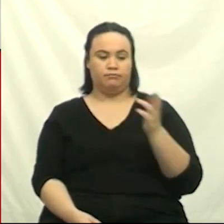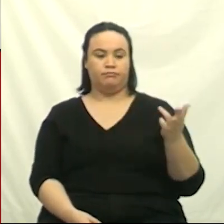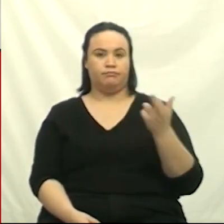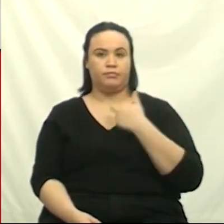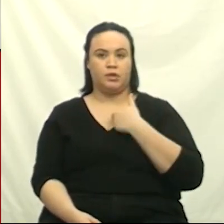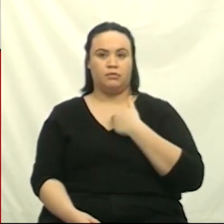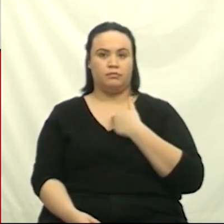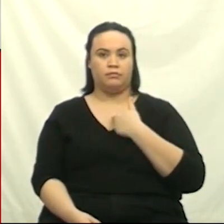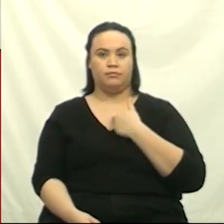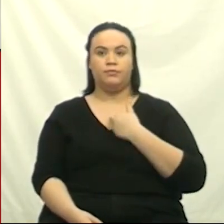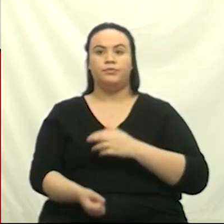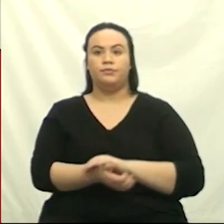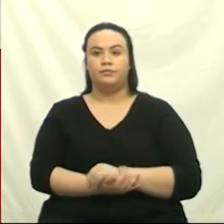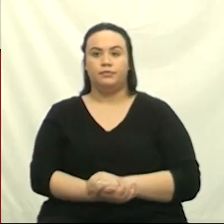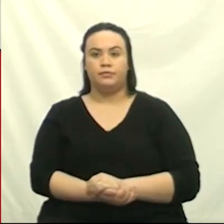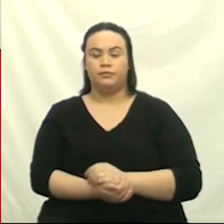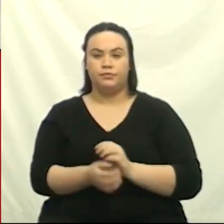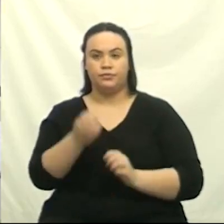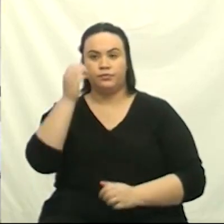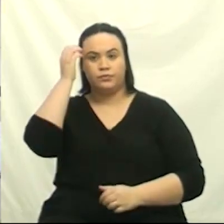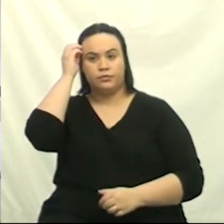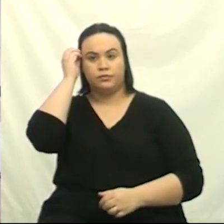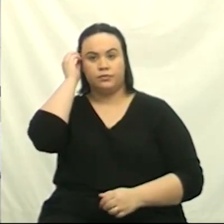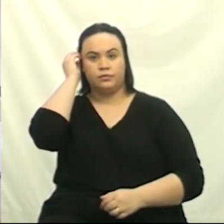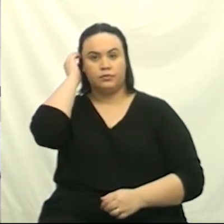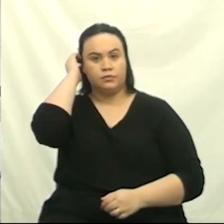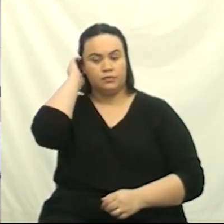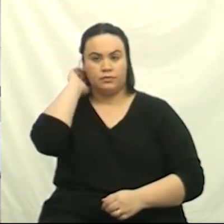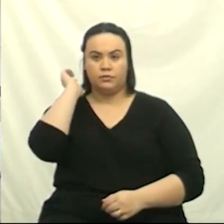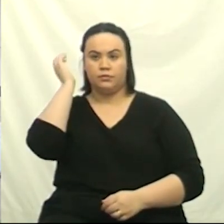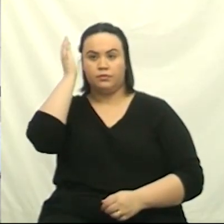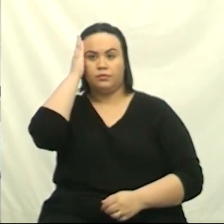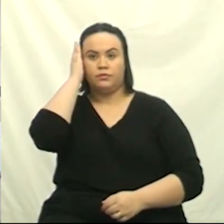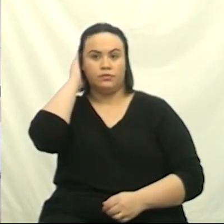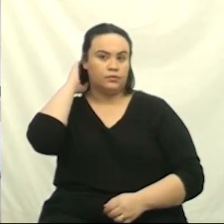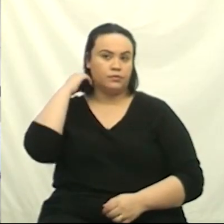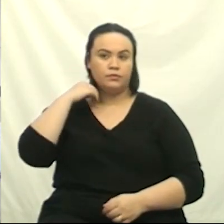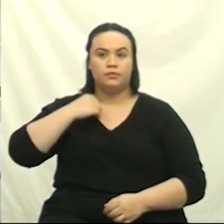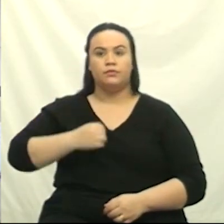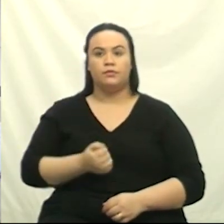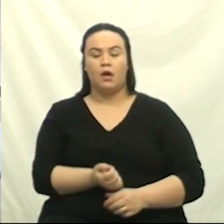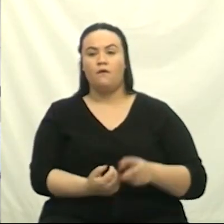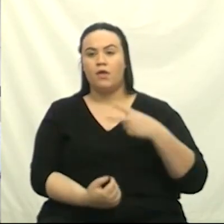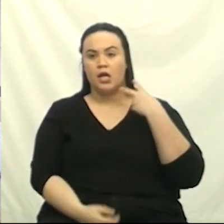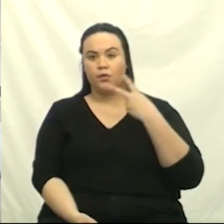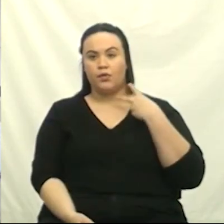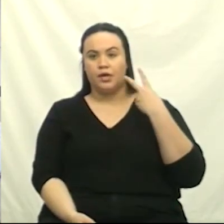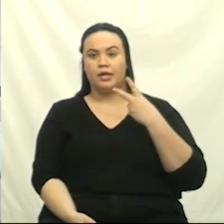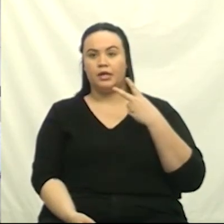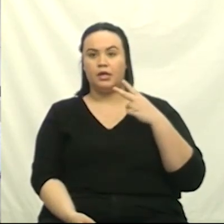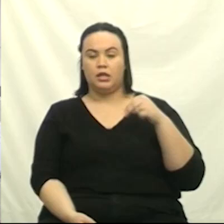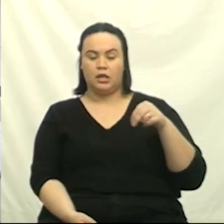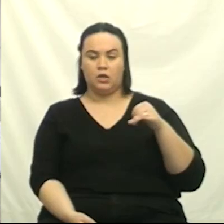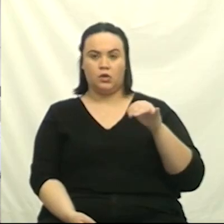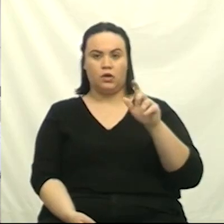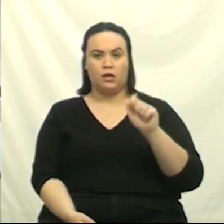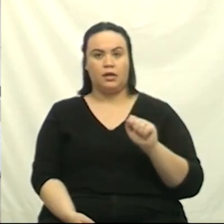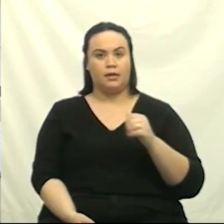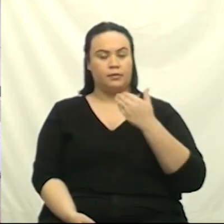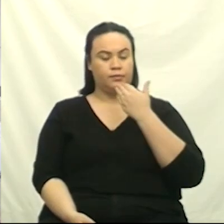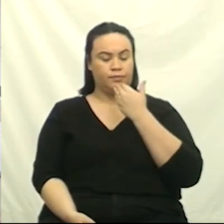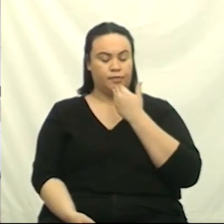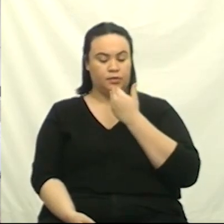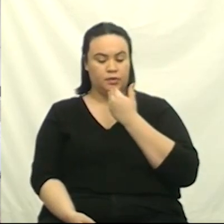que o cidadão tenha obtido resposta requerimento está em discussão com a palavra o autor do requerimento vereador Nicola Martins senhor presidente